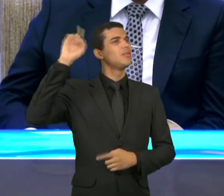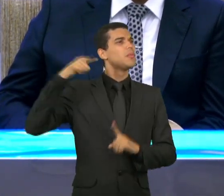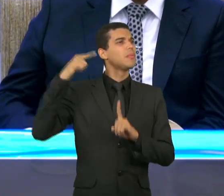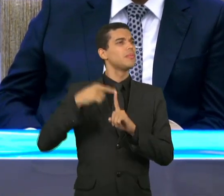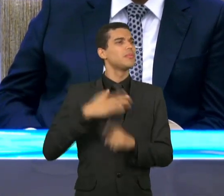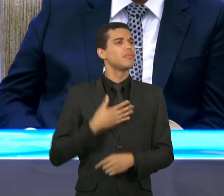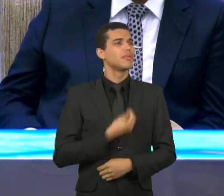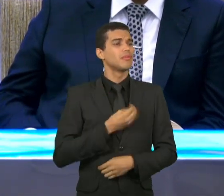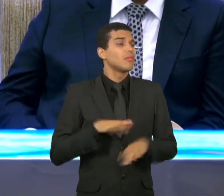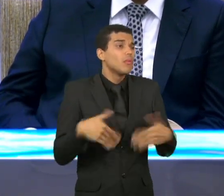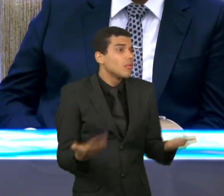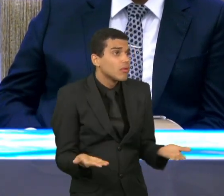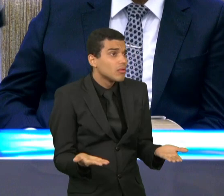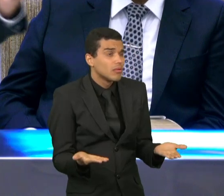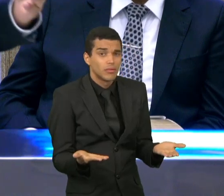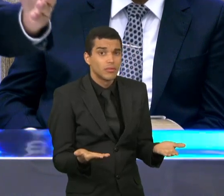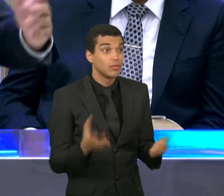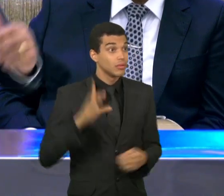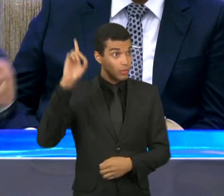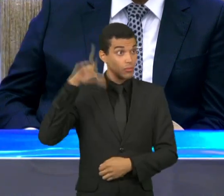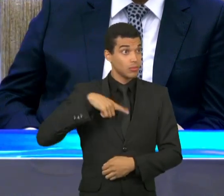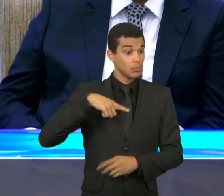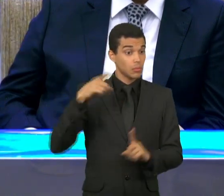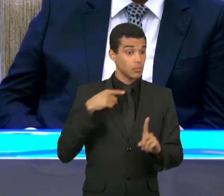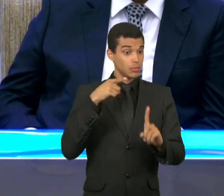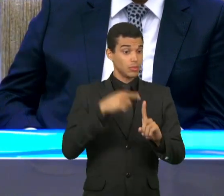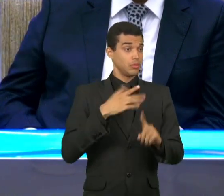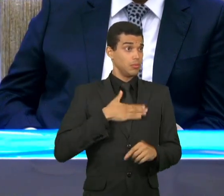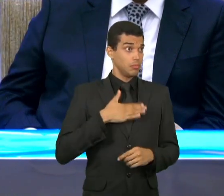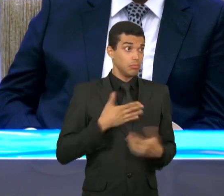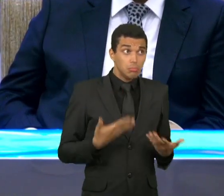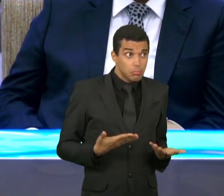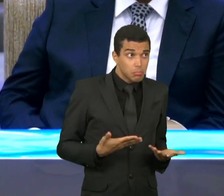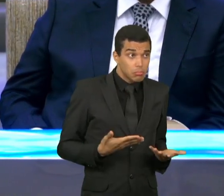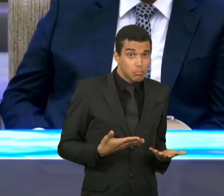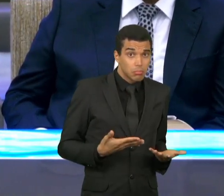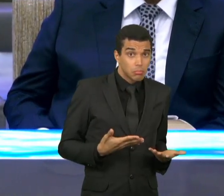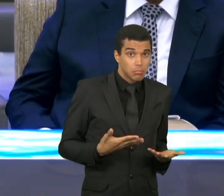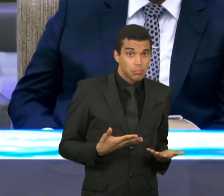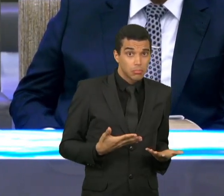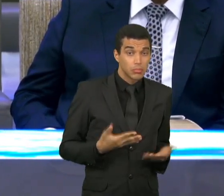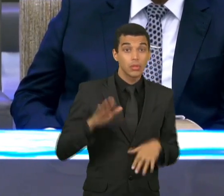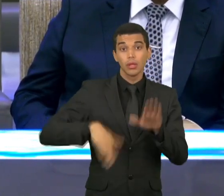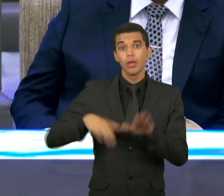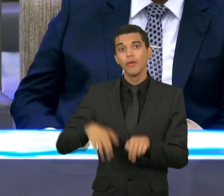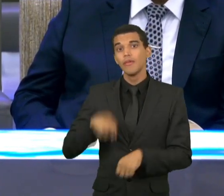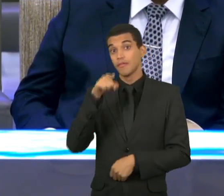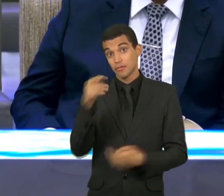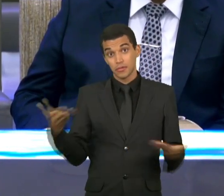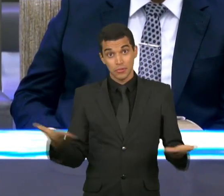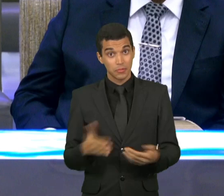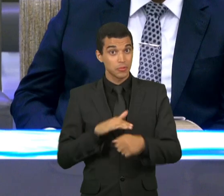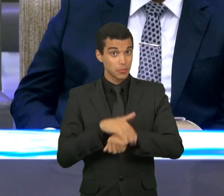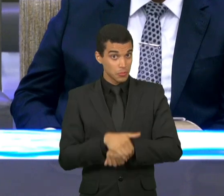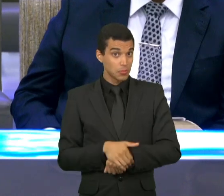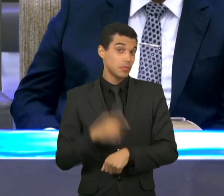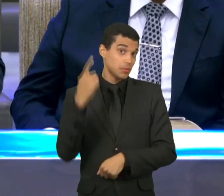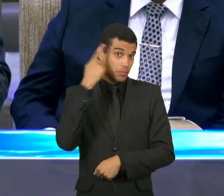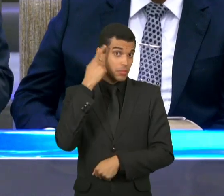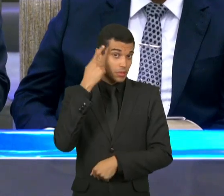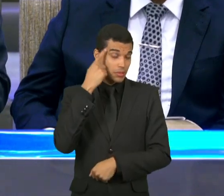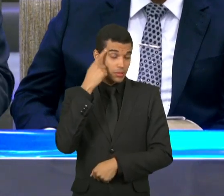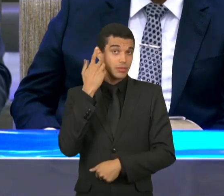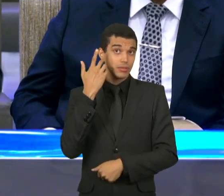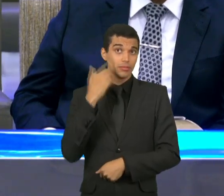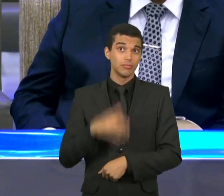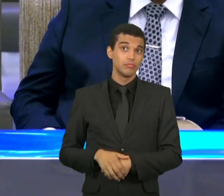vida? Será que Deus tem um propósito para mim? Quem sabe você está aqui esta noite e